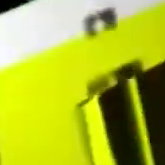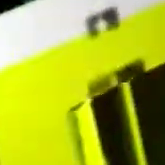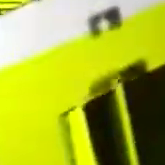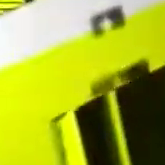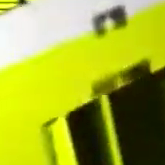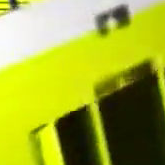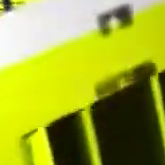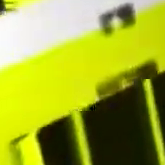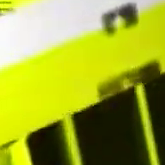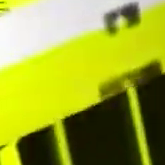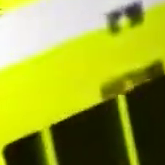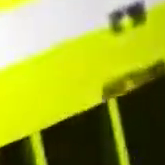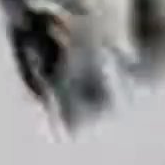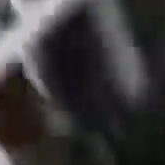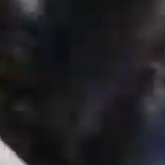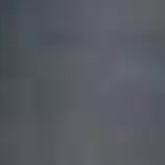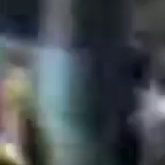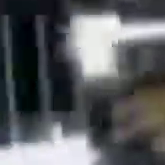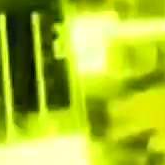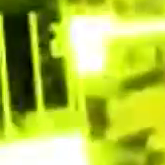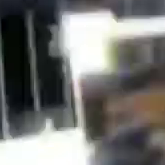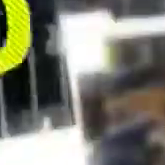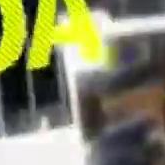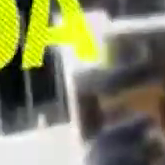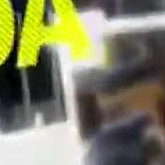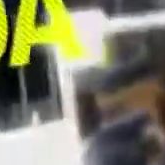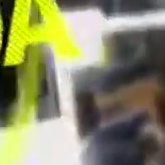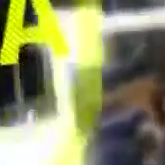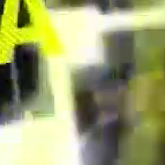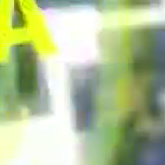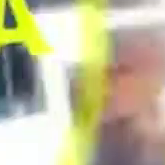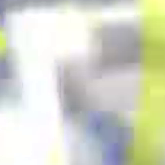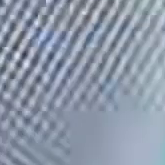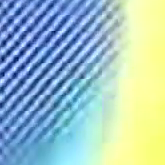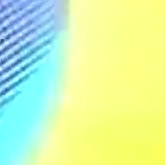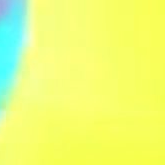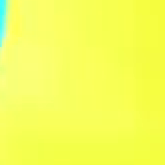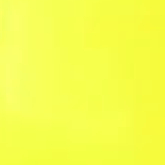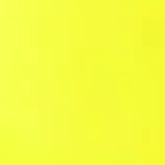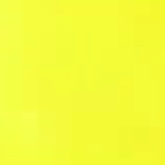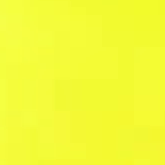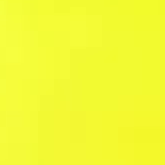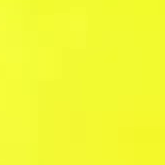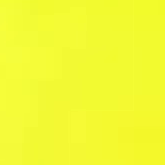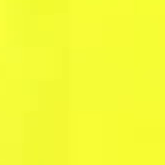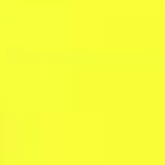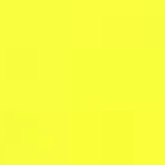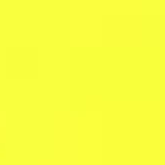Um segundo encaminhamento. Ministério de Santos, no meu estado de São Paulo.